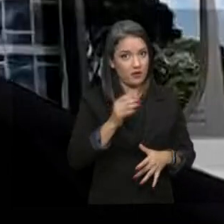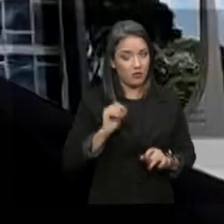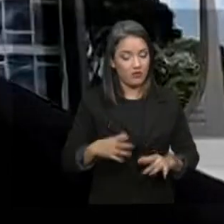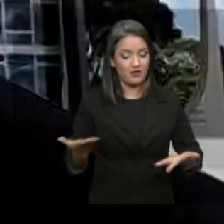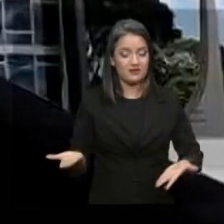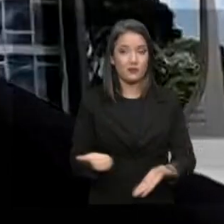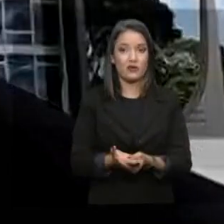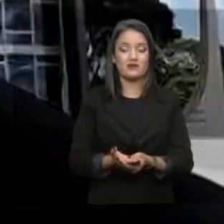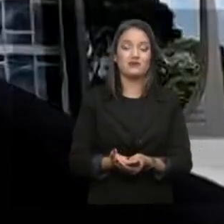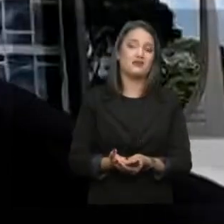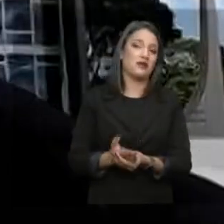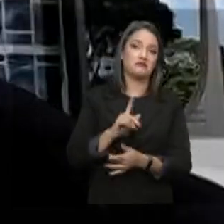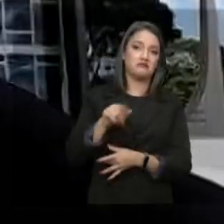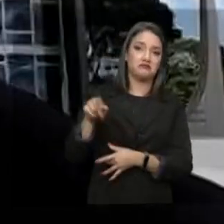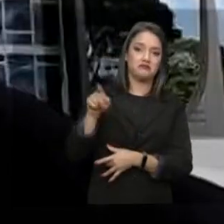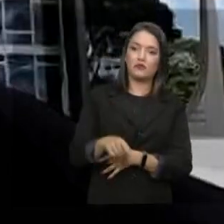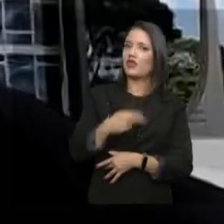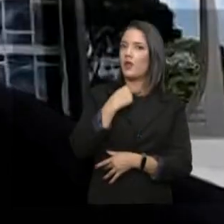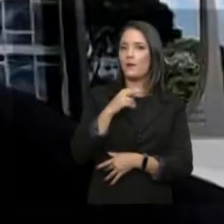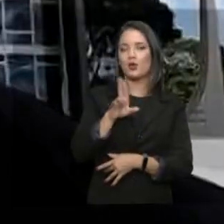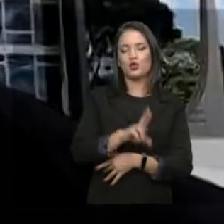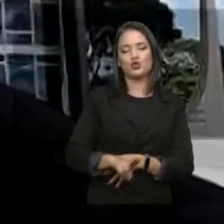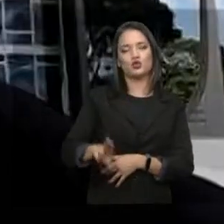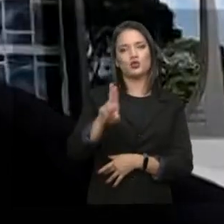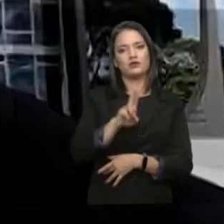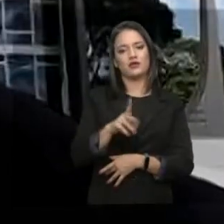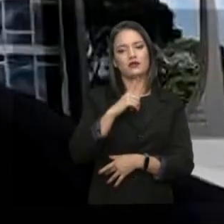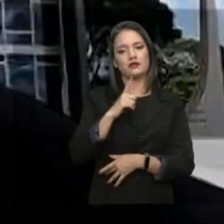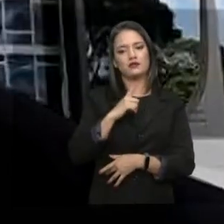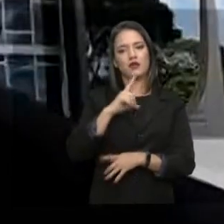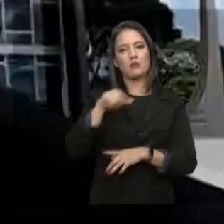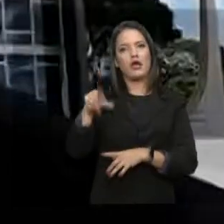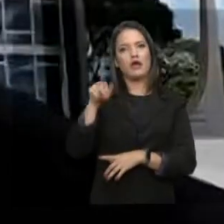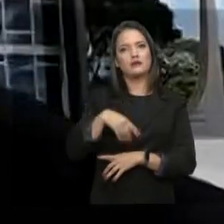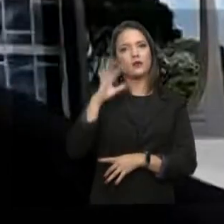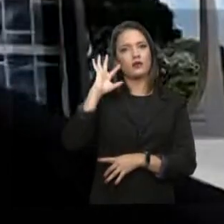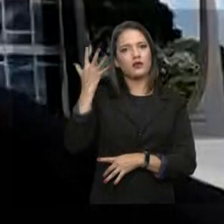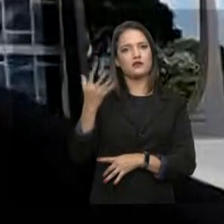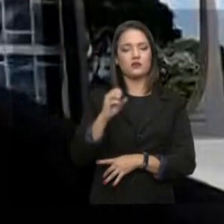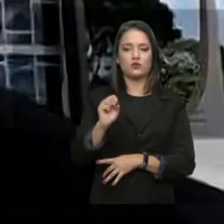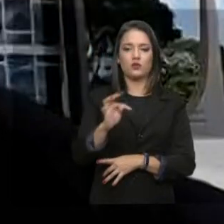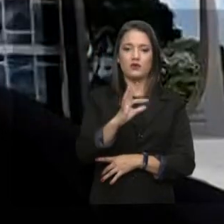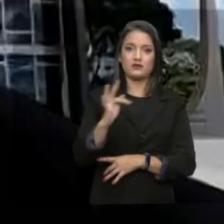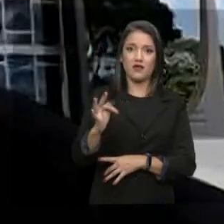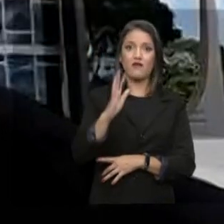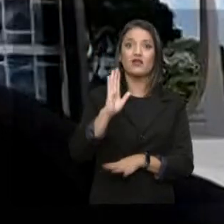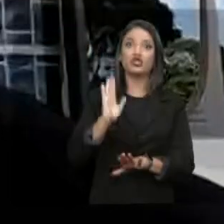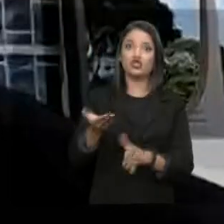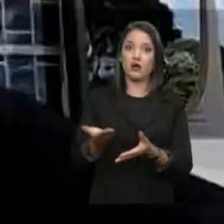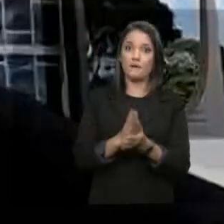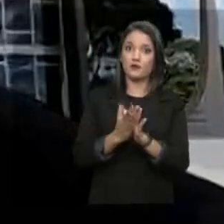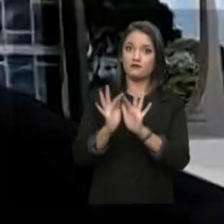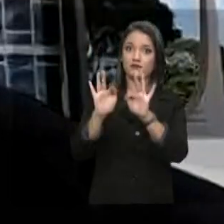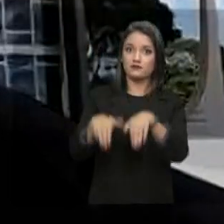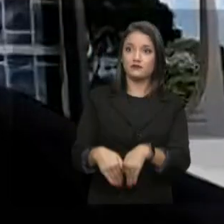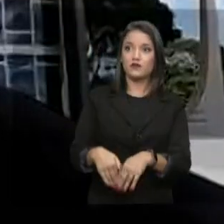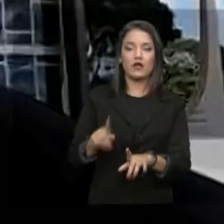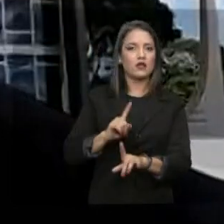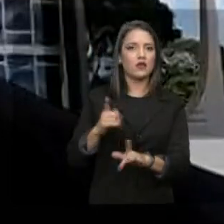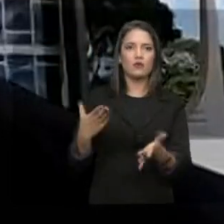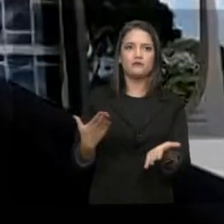ação rescisória não pode ser utilizada com o intuito de desconstituir a decisão do Supremo Tribunal Federal transitada em julgado, que denegou a